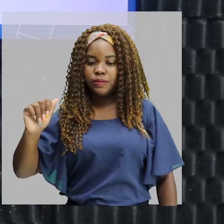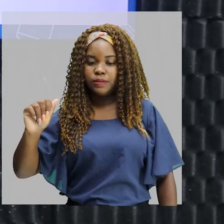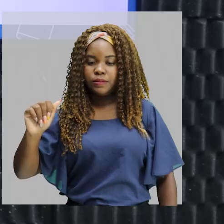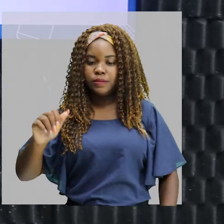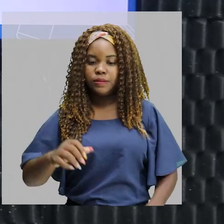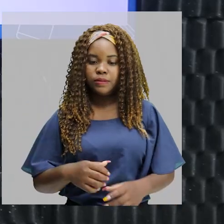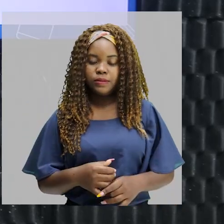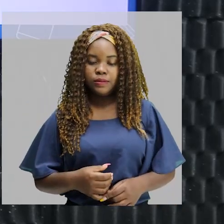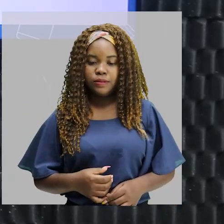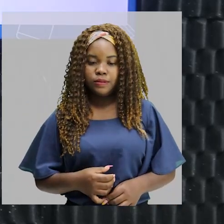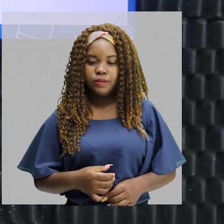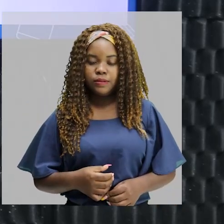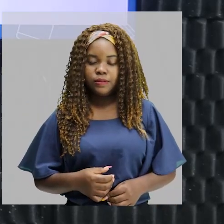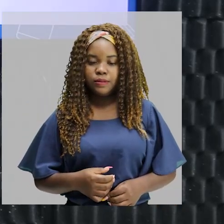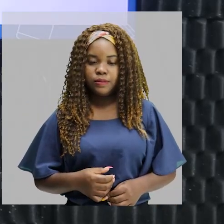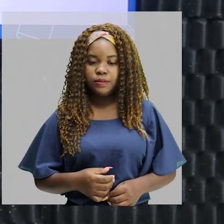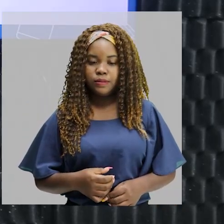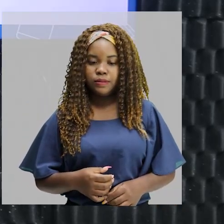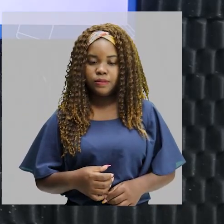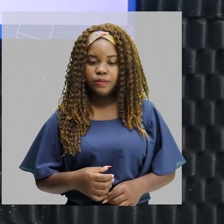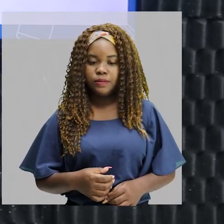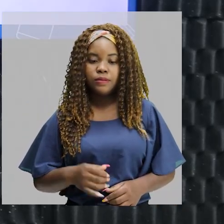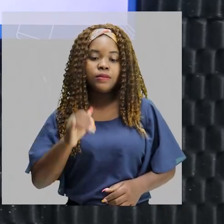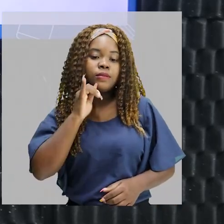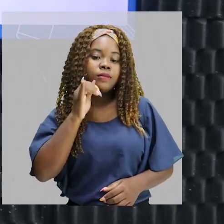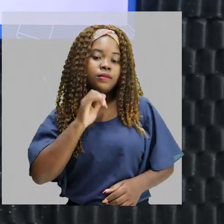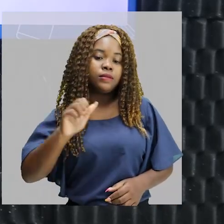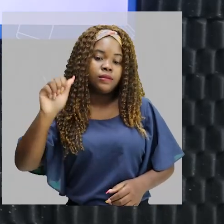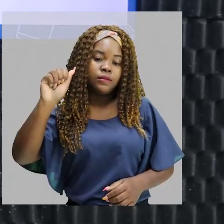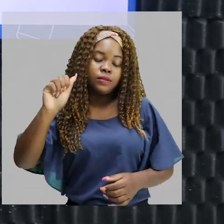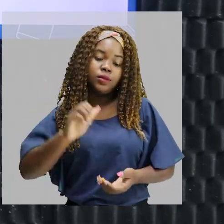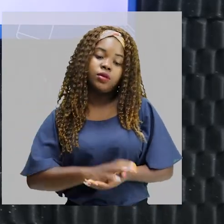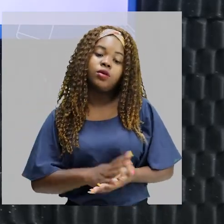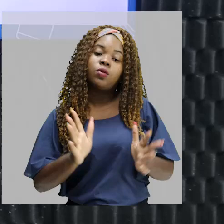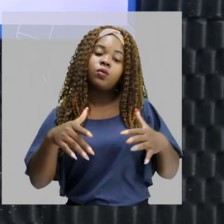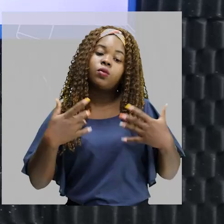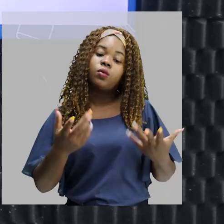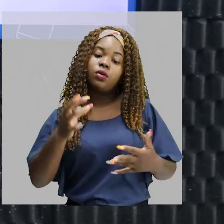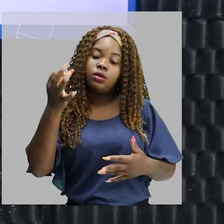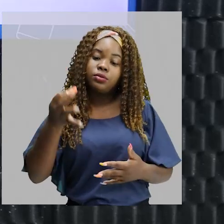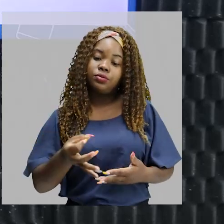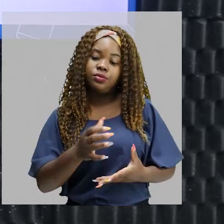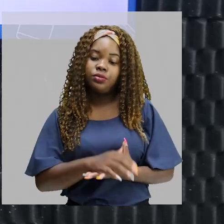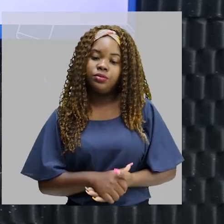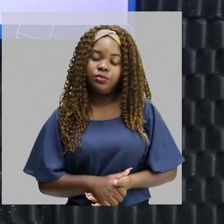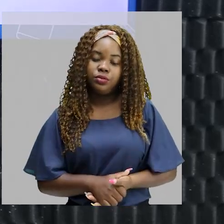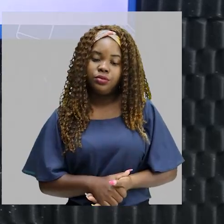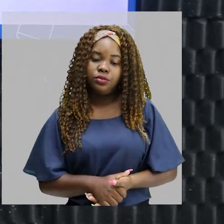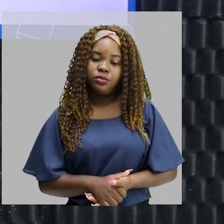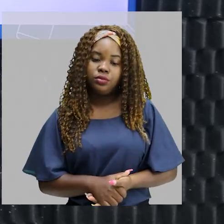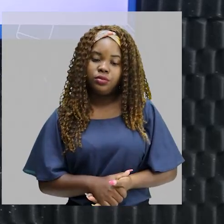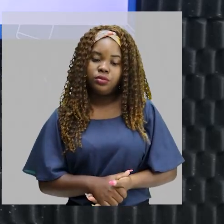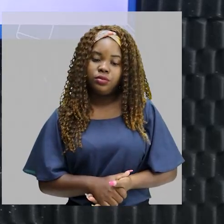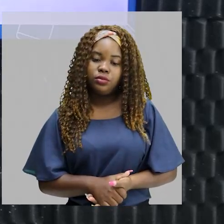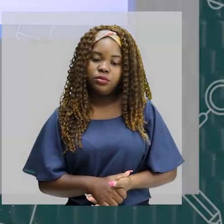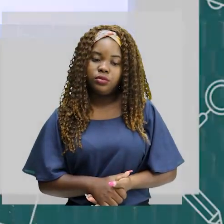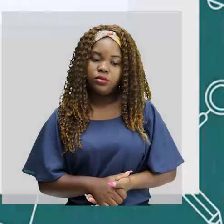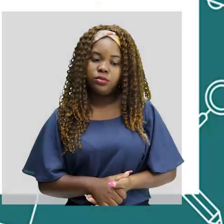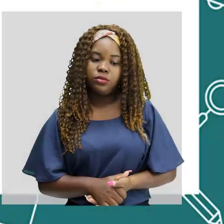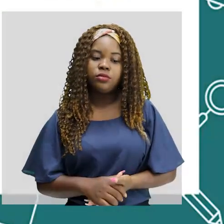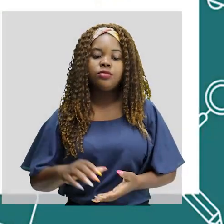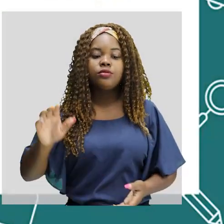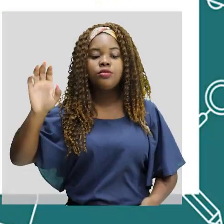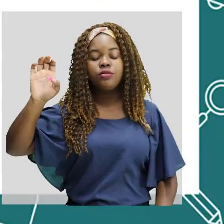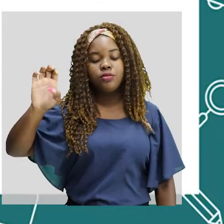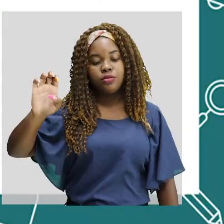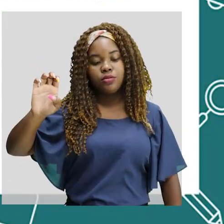empleado. E aí? Eu só dei o exemplo da letra A. Vamos ver qual é a colocação correta, tá?